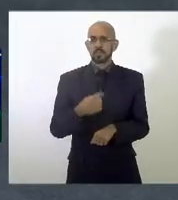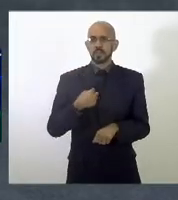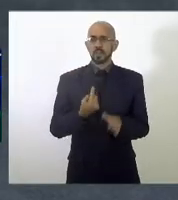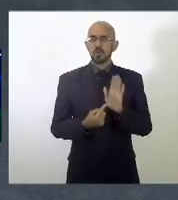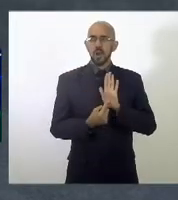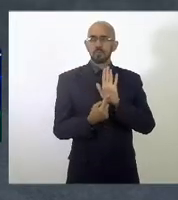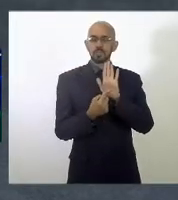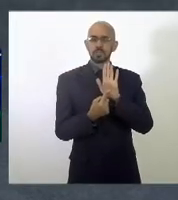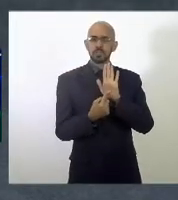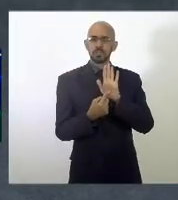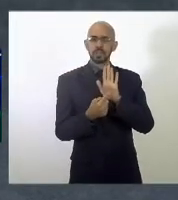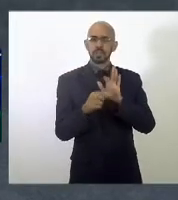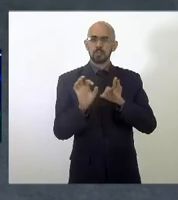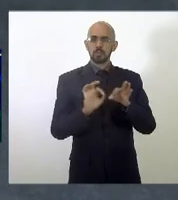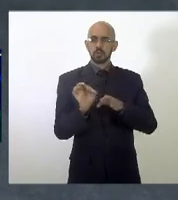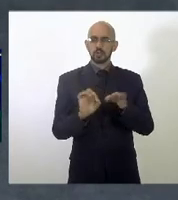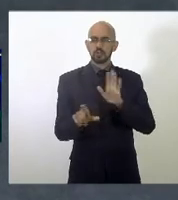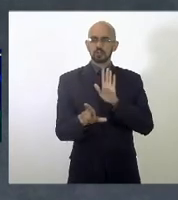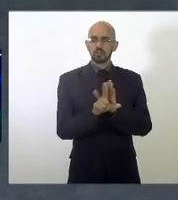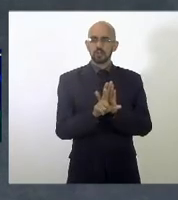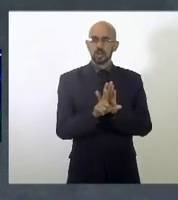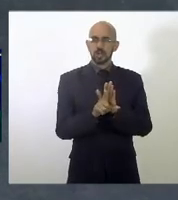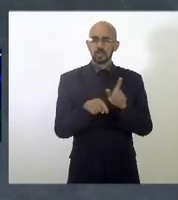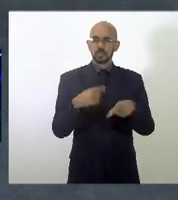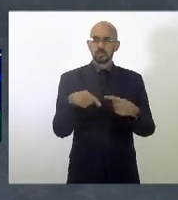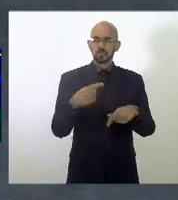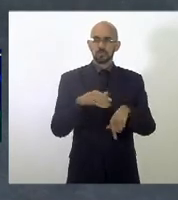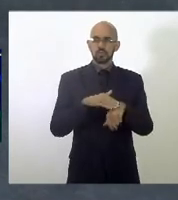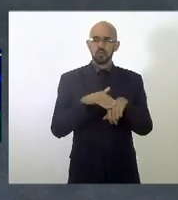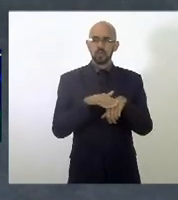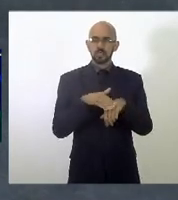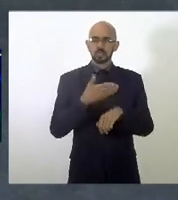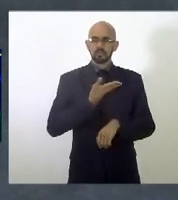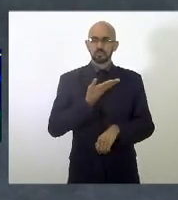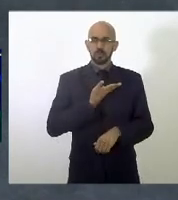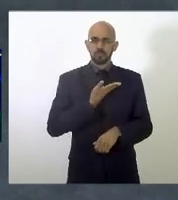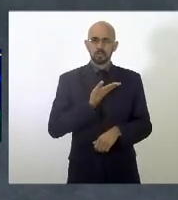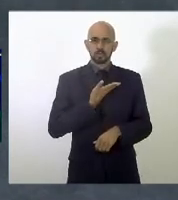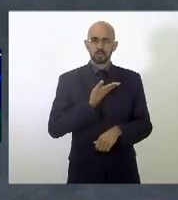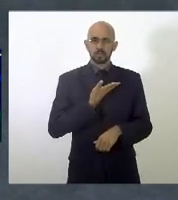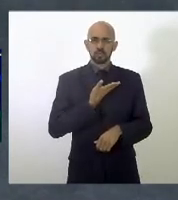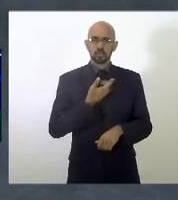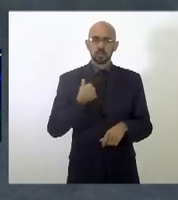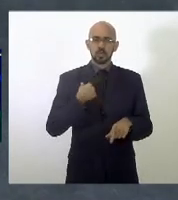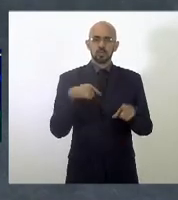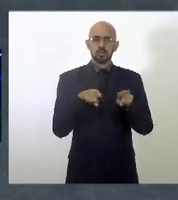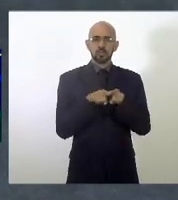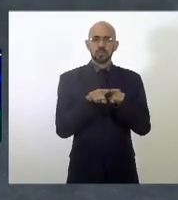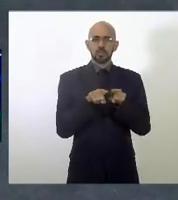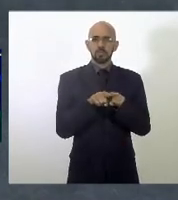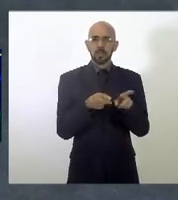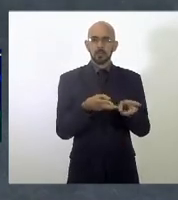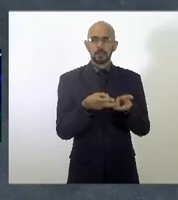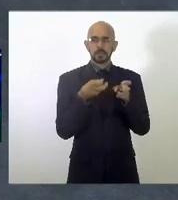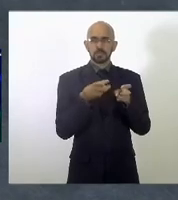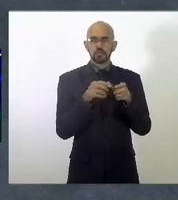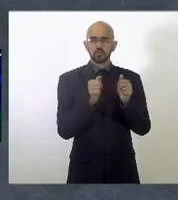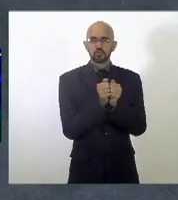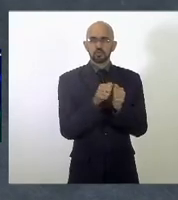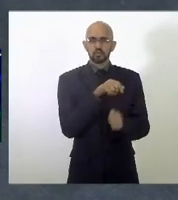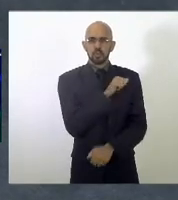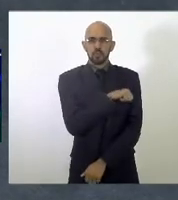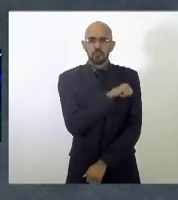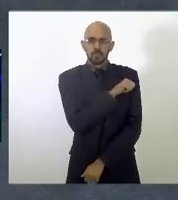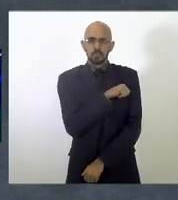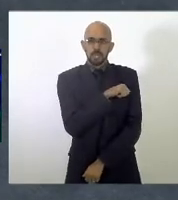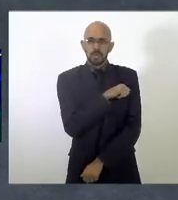esse projeto de lei após longa conversa com alguns amigos. Inclusive, eu estive vendo em loco, juntamente com a enfermeira Rejane, quando fiz